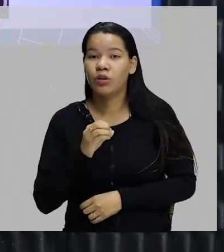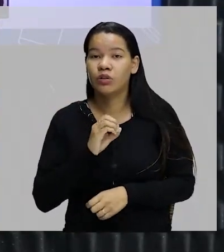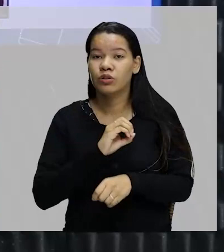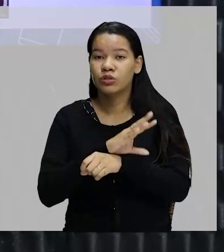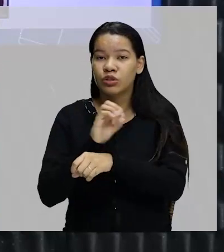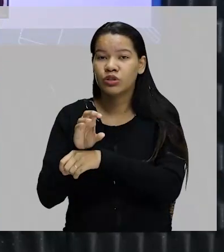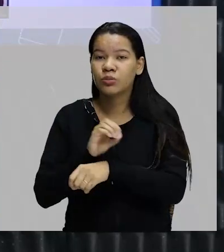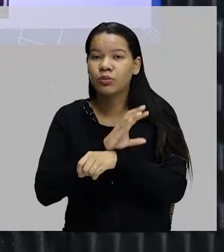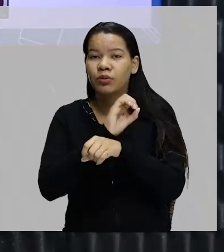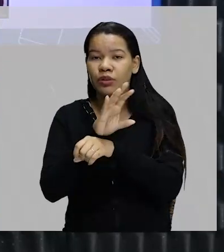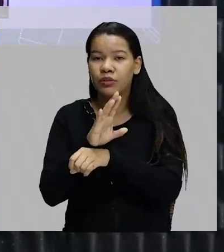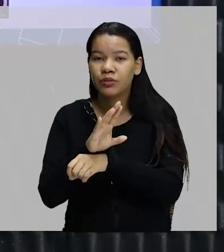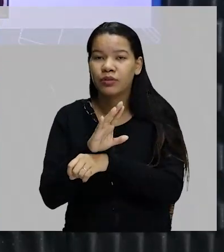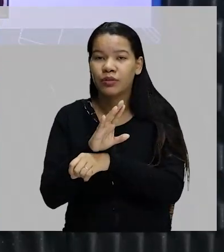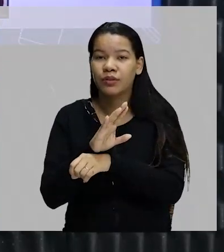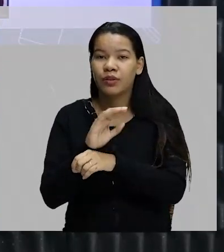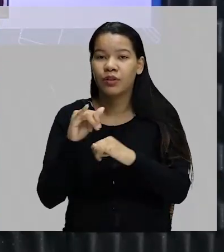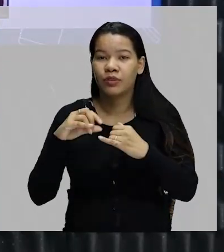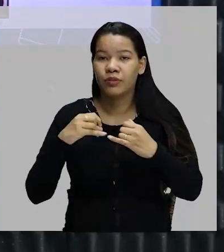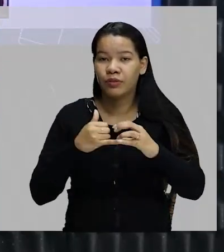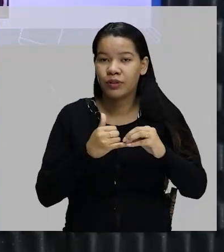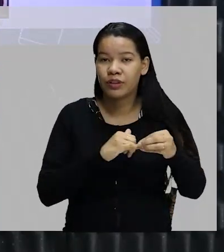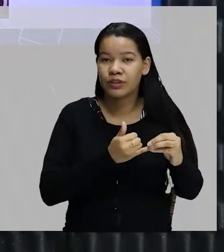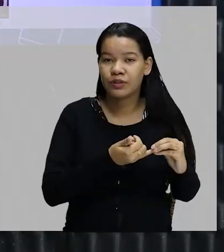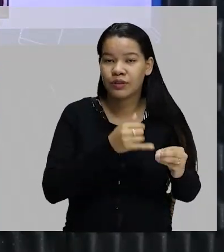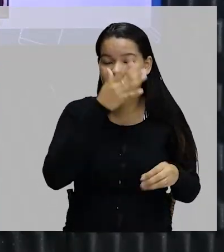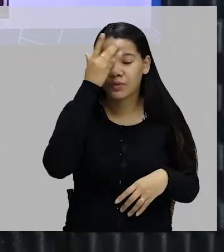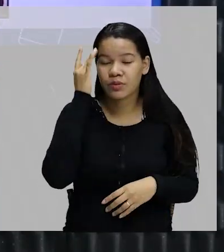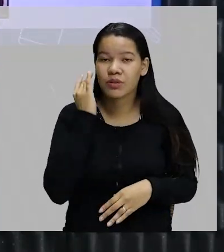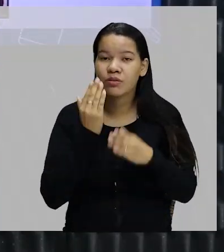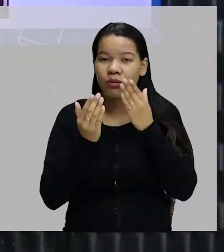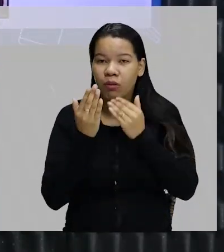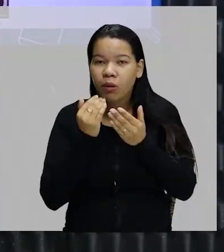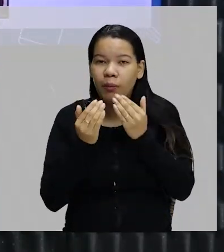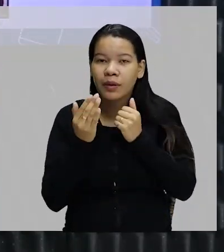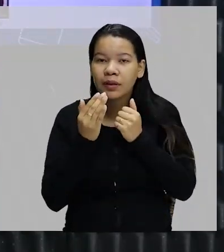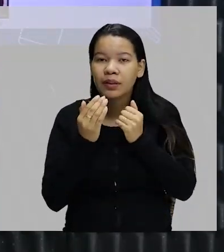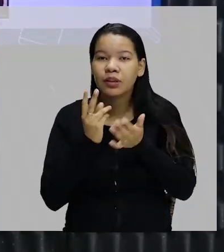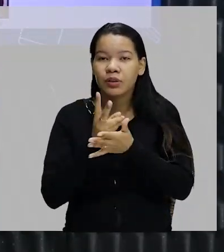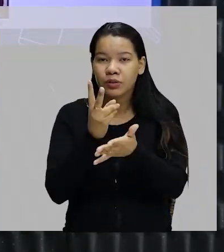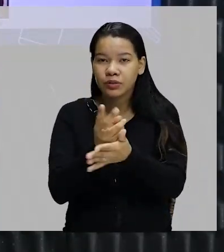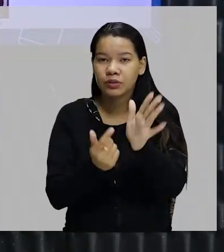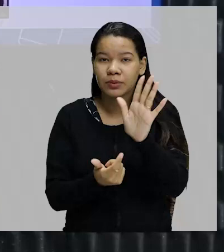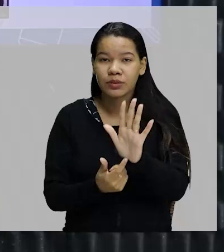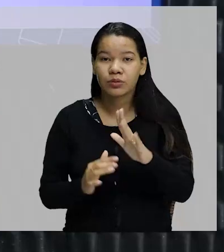o pessoal toma um caldinho de feijão e continua ali sua apresentação o